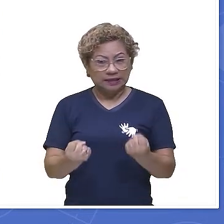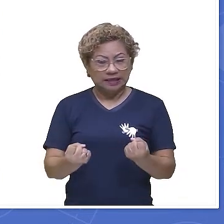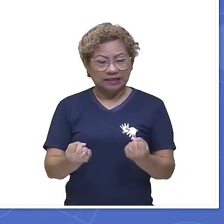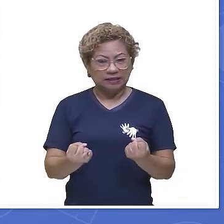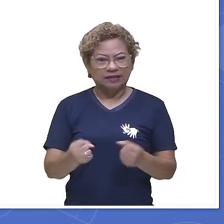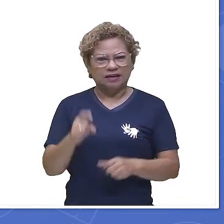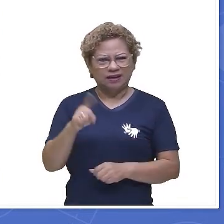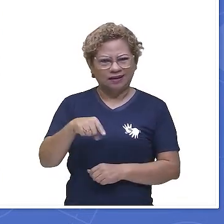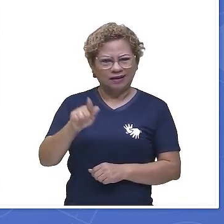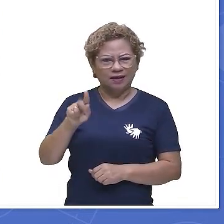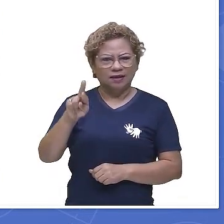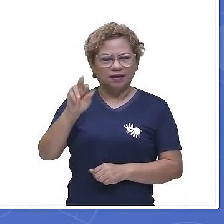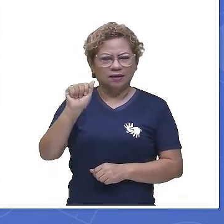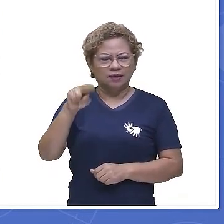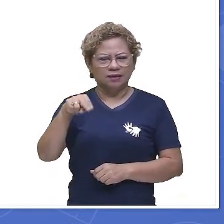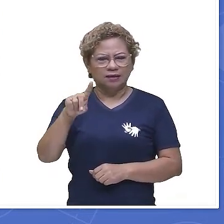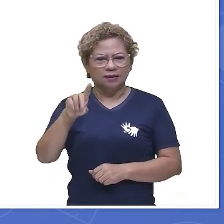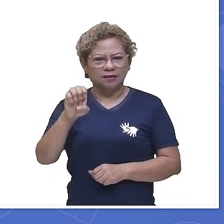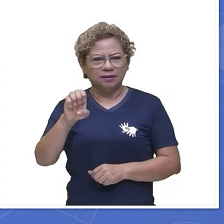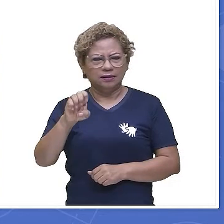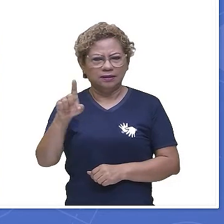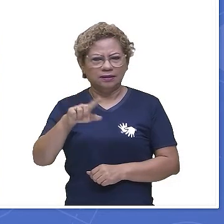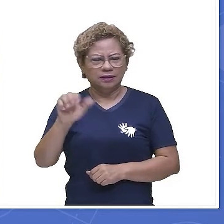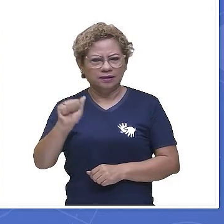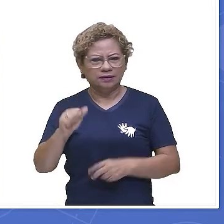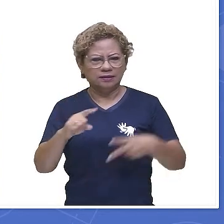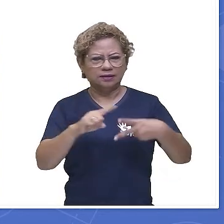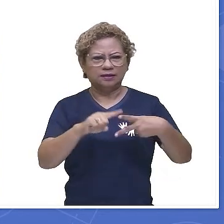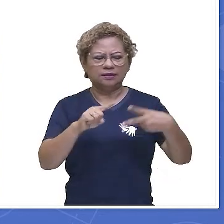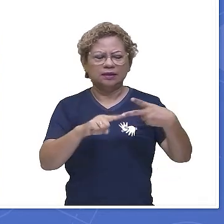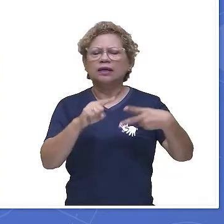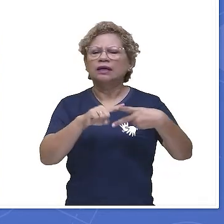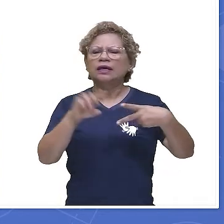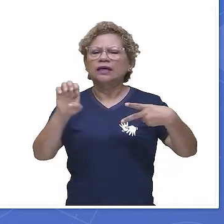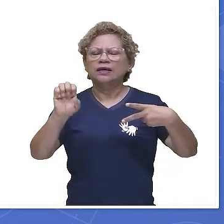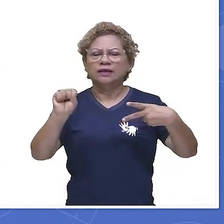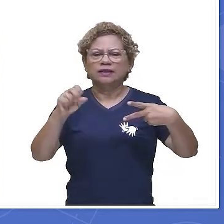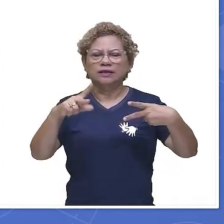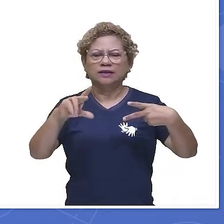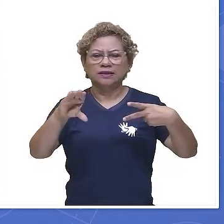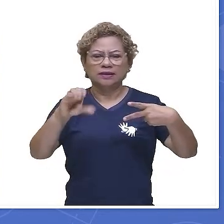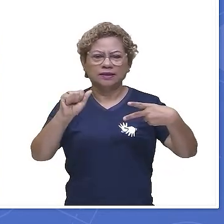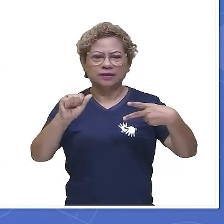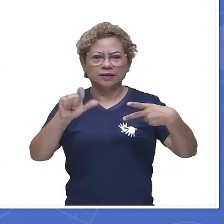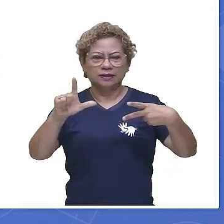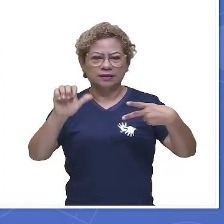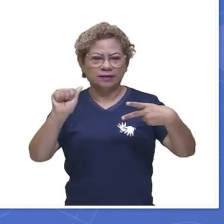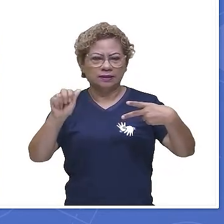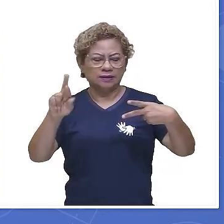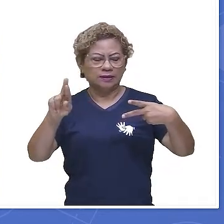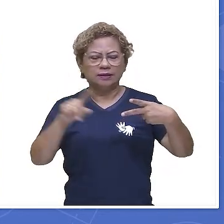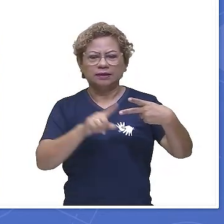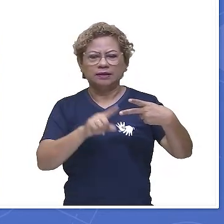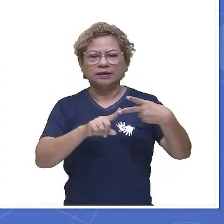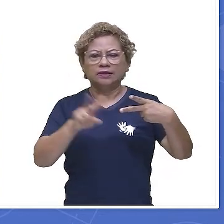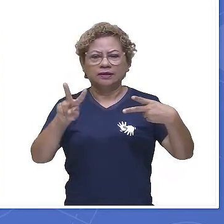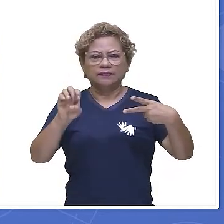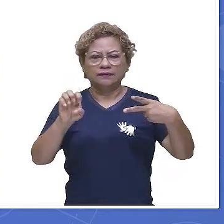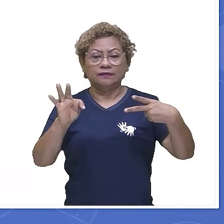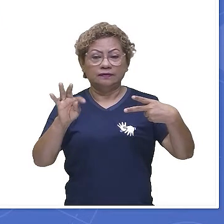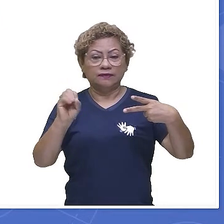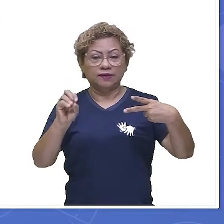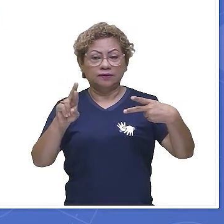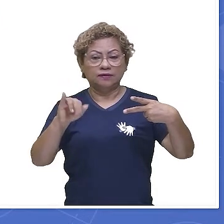E tem diferença entre uma grandeza escalar e uma grandeza vetorial? Bem, Cecília. Bem, pessoal,